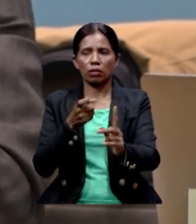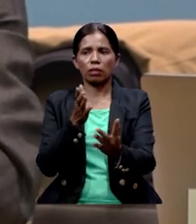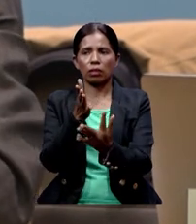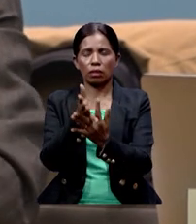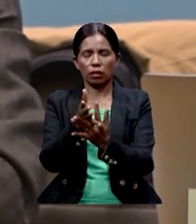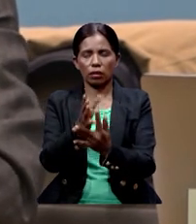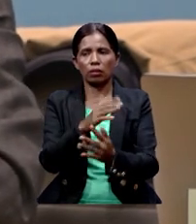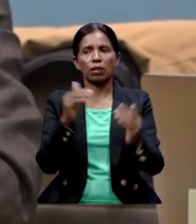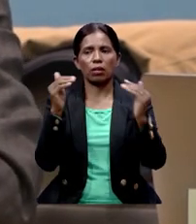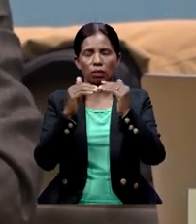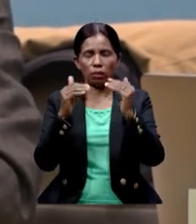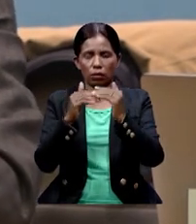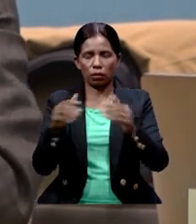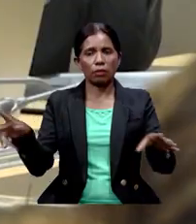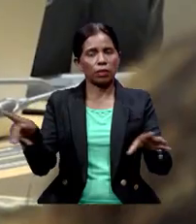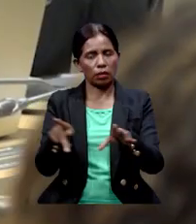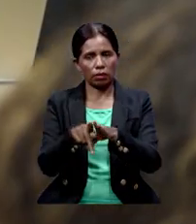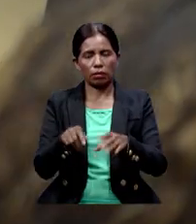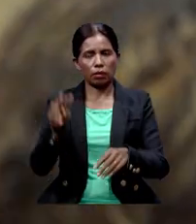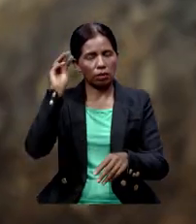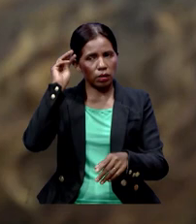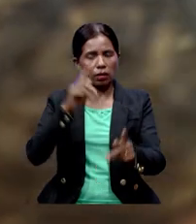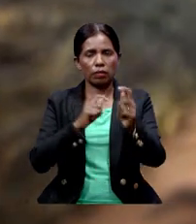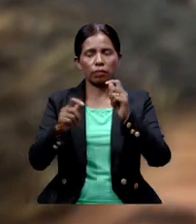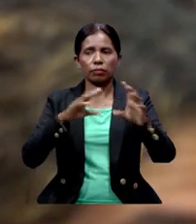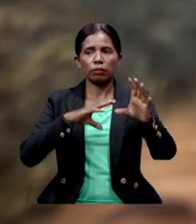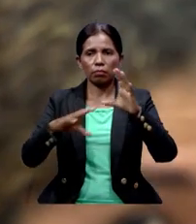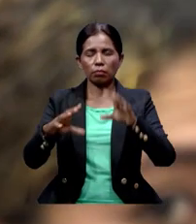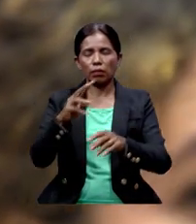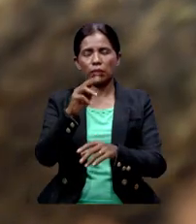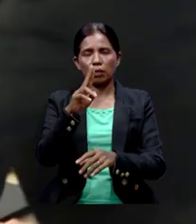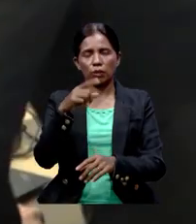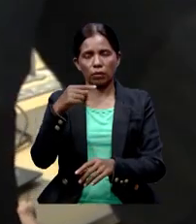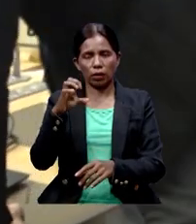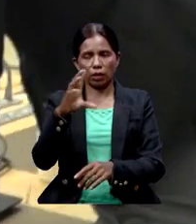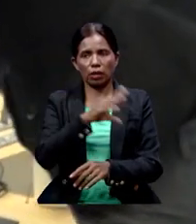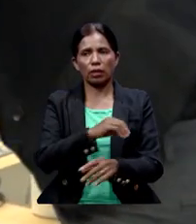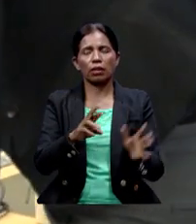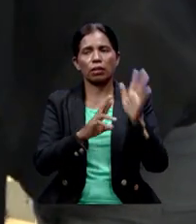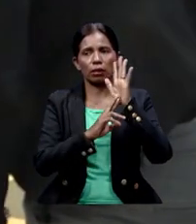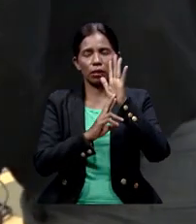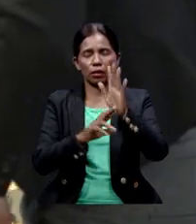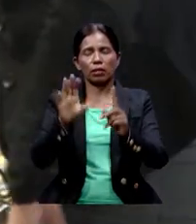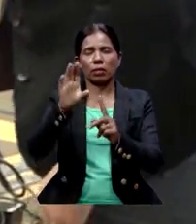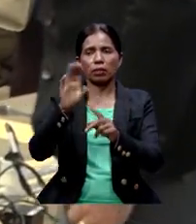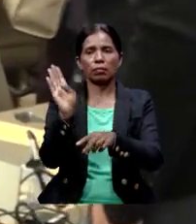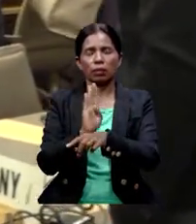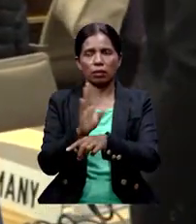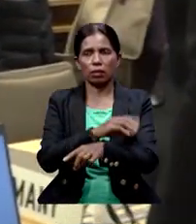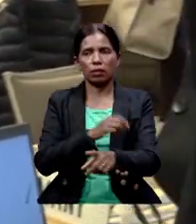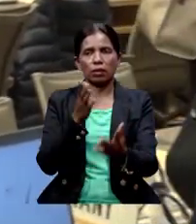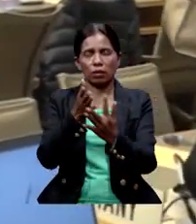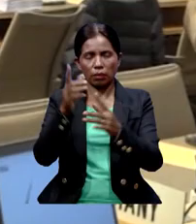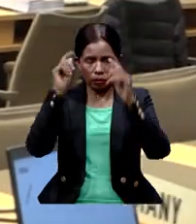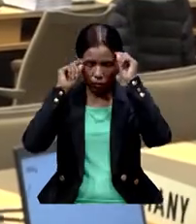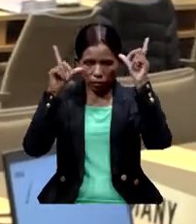from the first to the fifth meetings of the Working Party. Ministro de Transporte e Comunicação, Miguel Manitelo, também representa CEF Negociador com a adesão